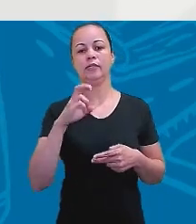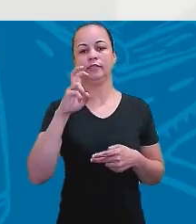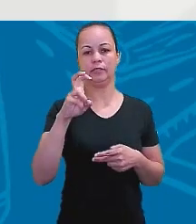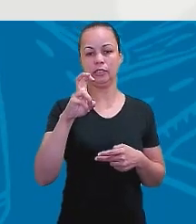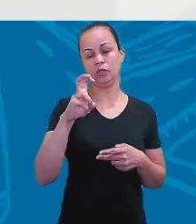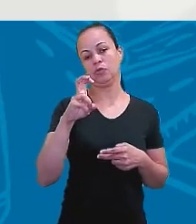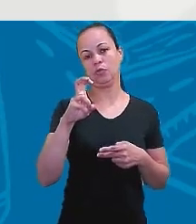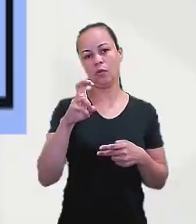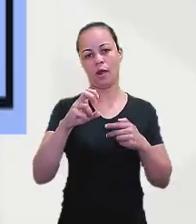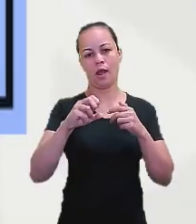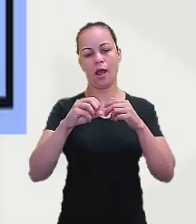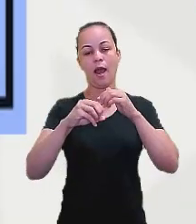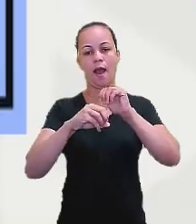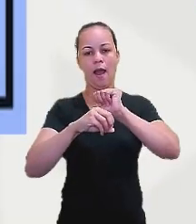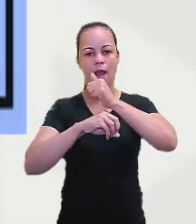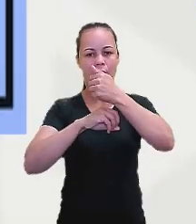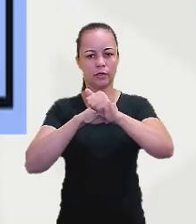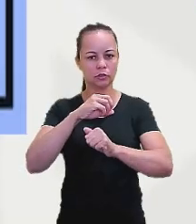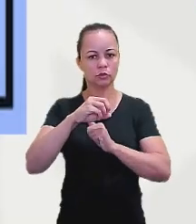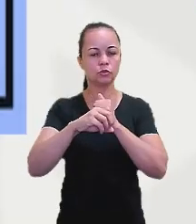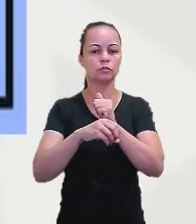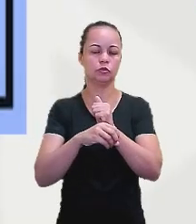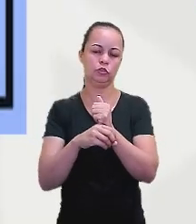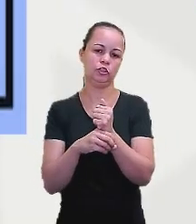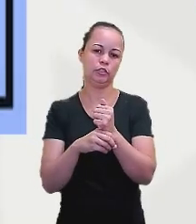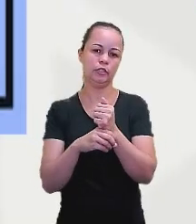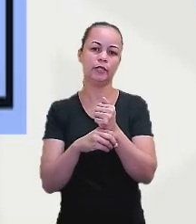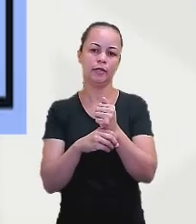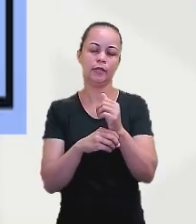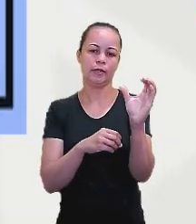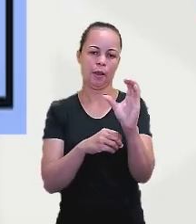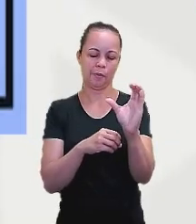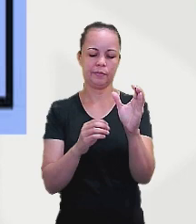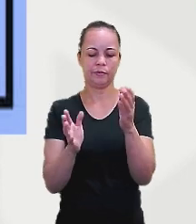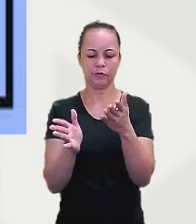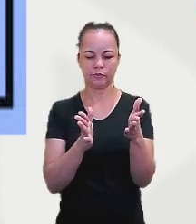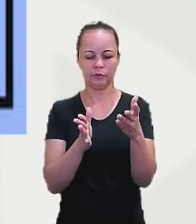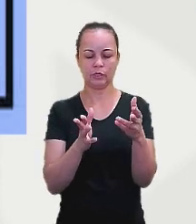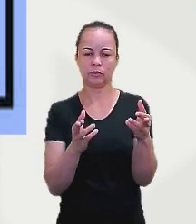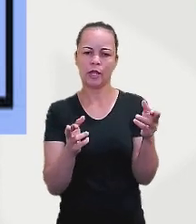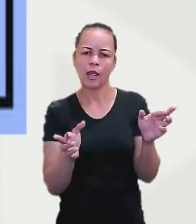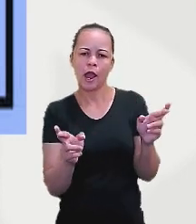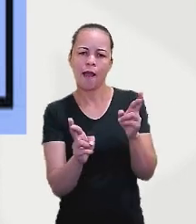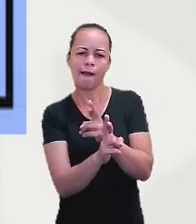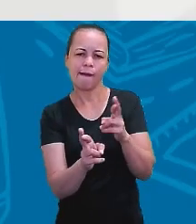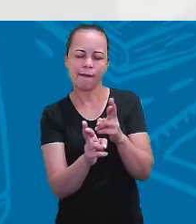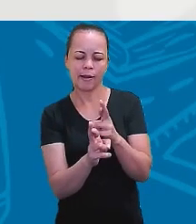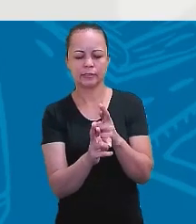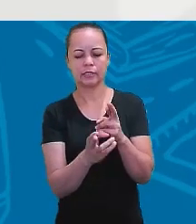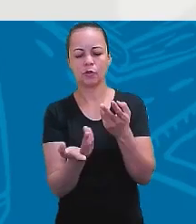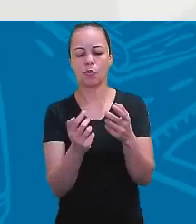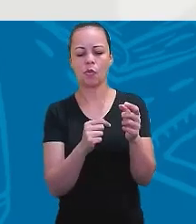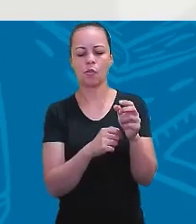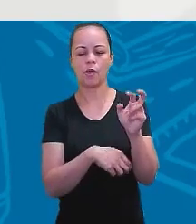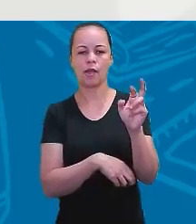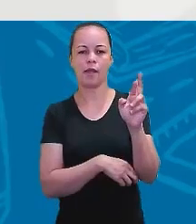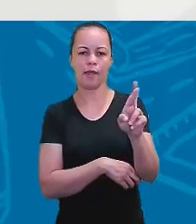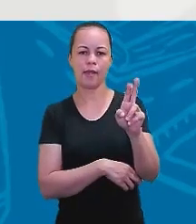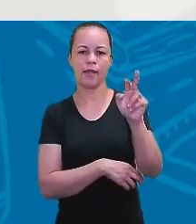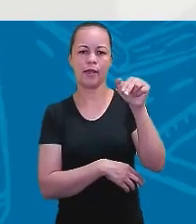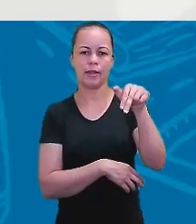ribose, que vocês estão vendo ali, que ela tem uma relação íntima com o RNA, tá?